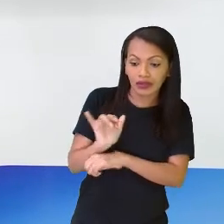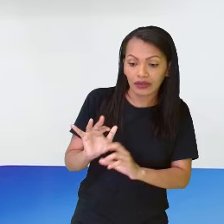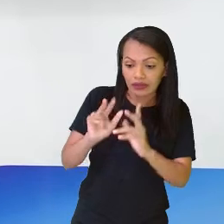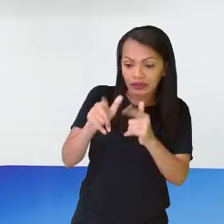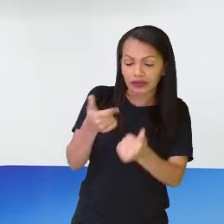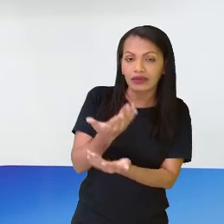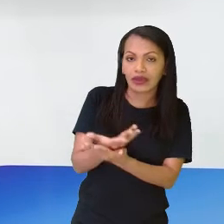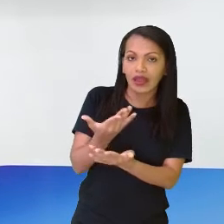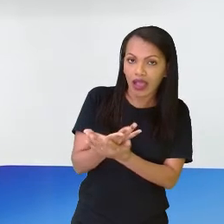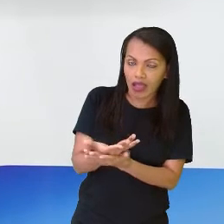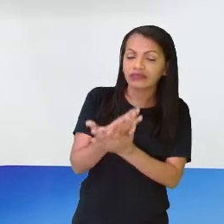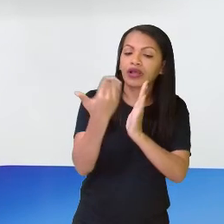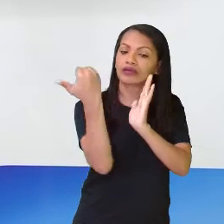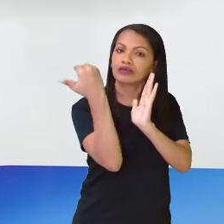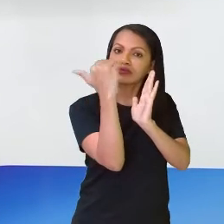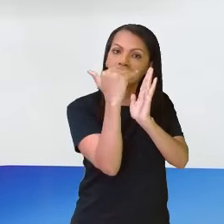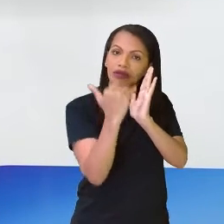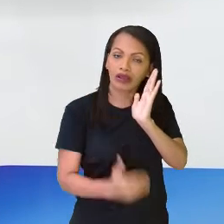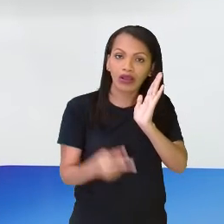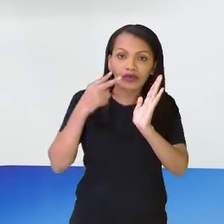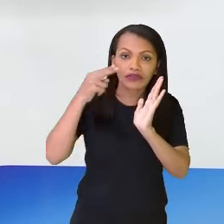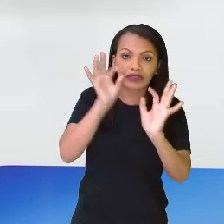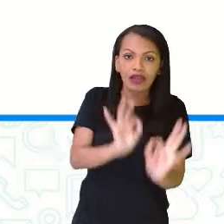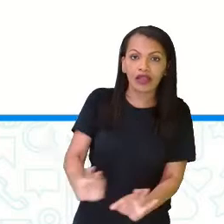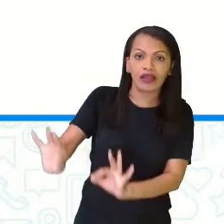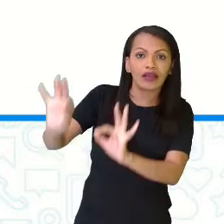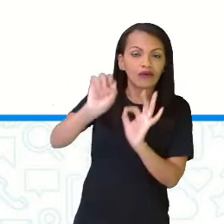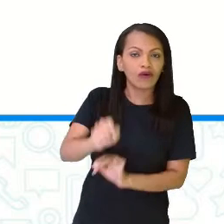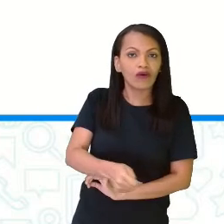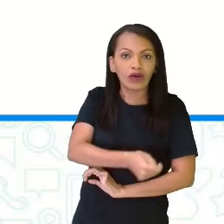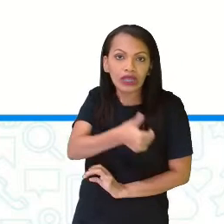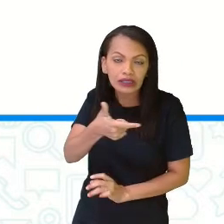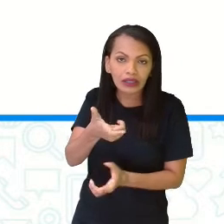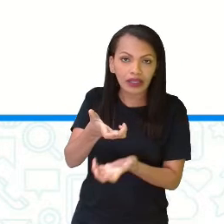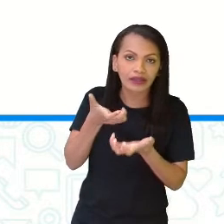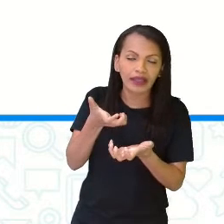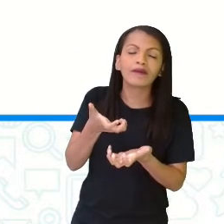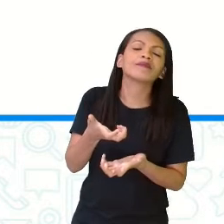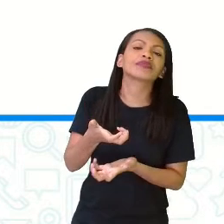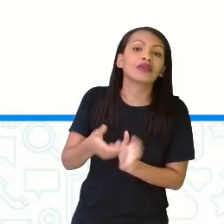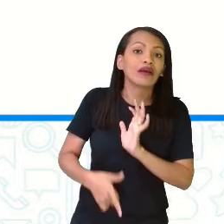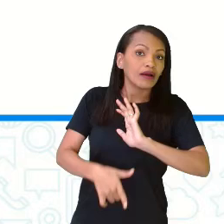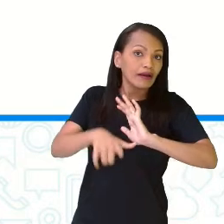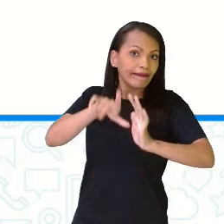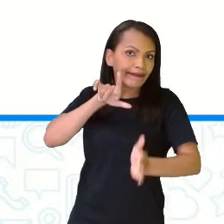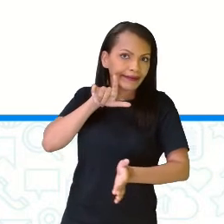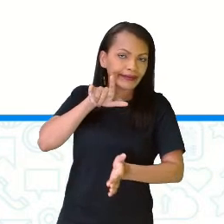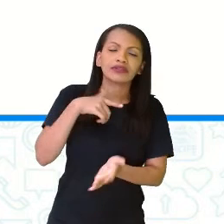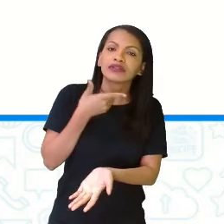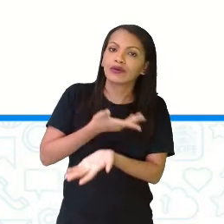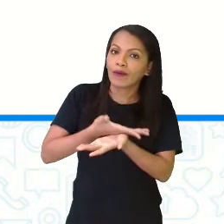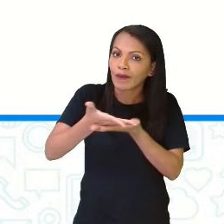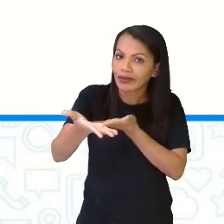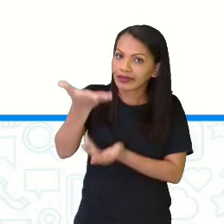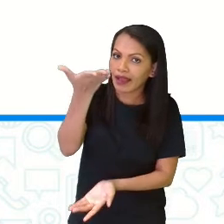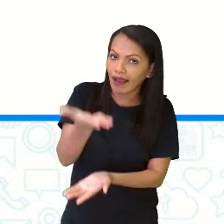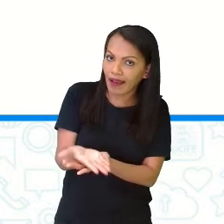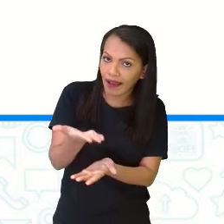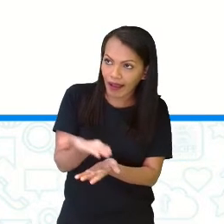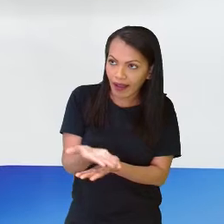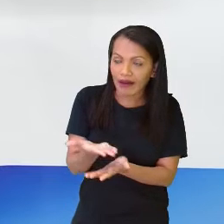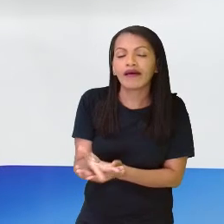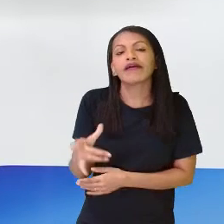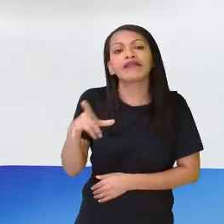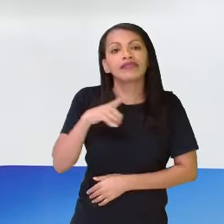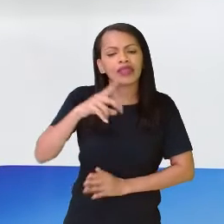as aulas estão disponíveis e você vai assistir quantas vezes quiser. E antes de começar a aula propriamente dita, nós vamos